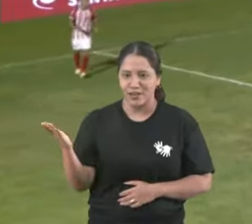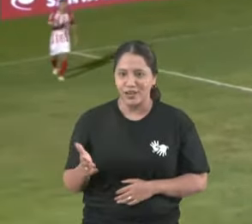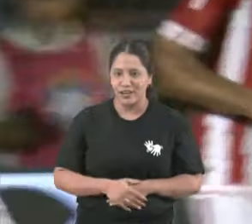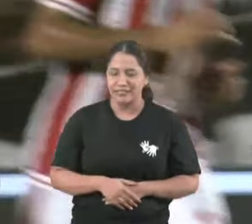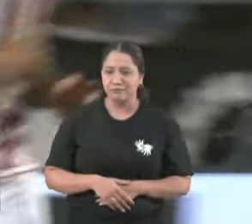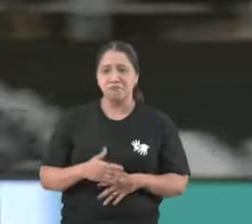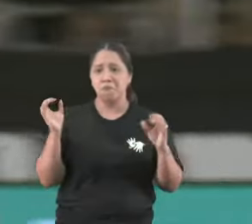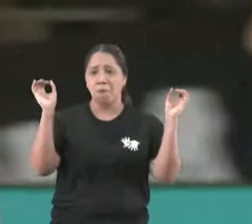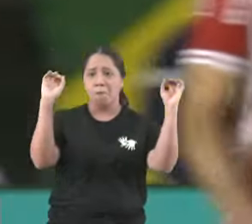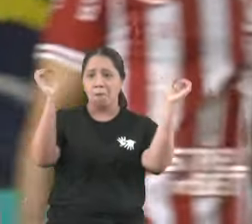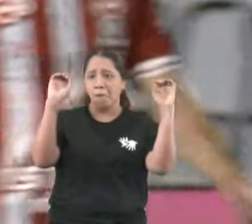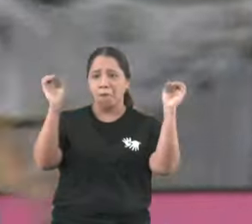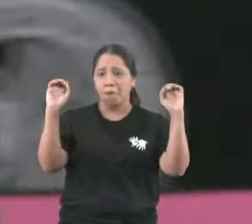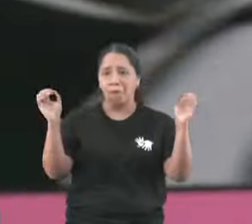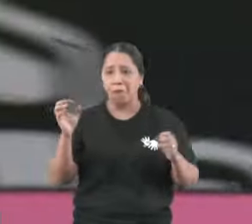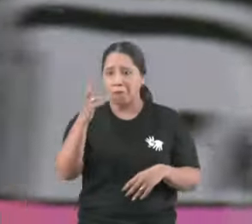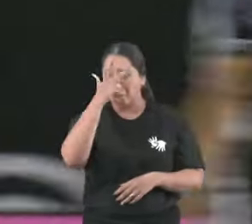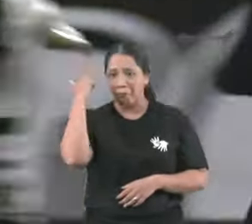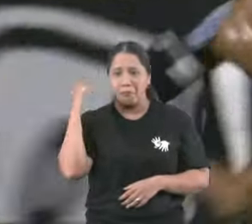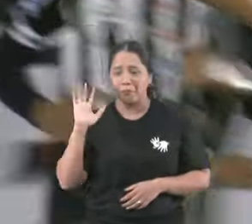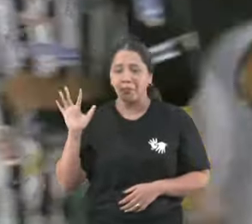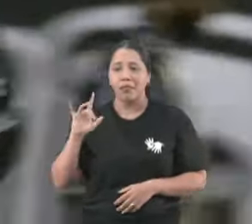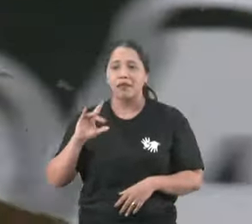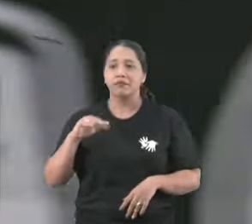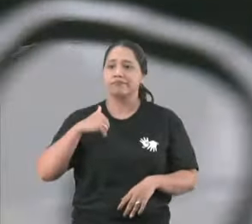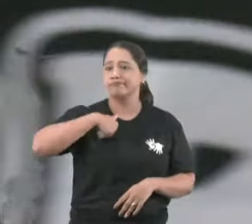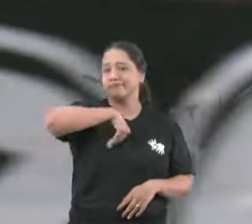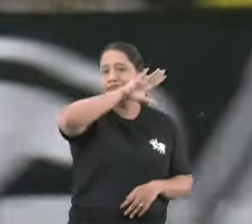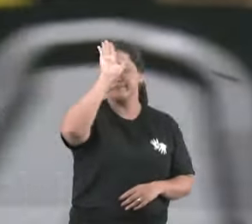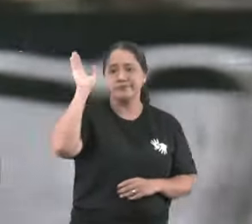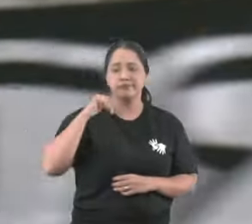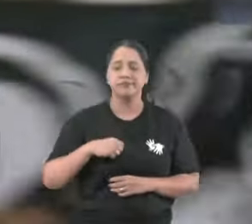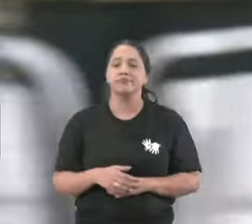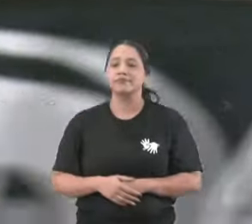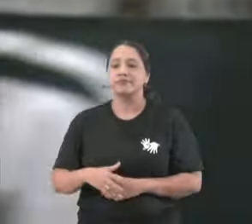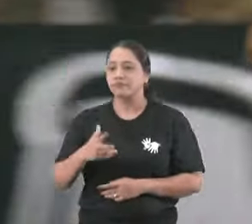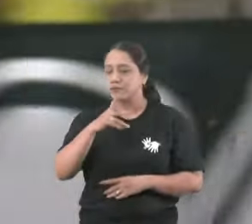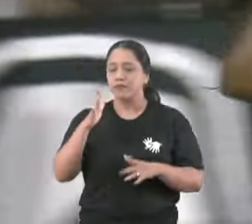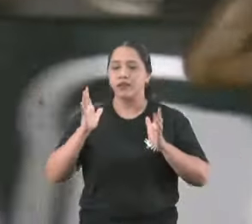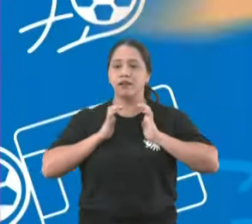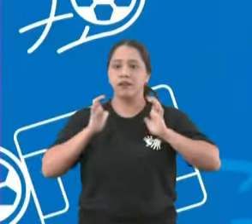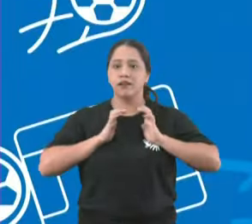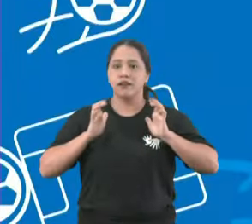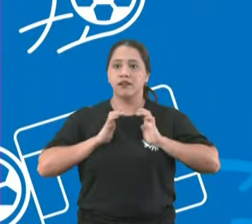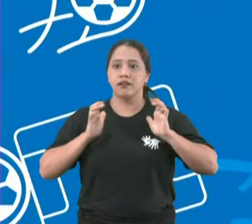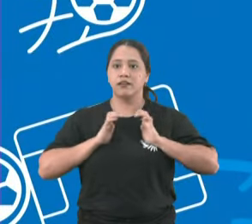Para ninguém. Apenas tiro de meta em favor do Galo.